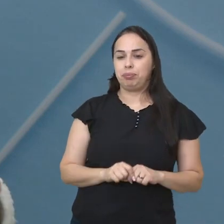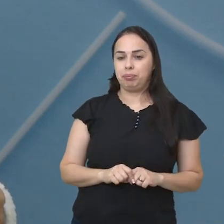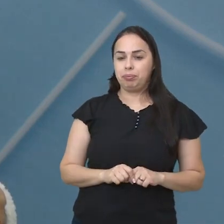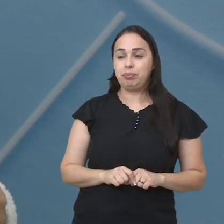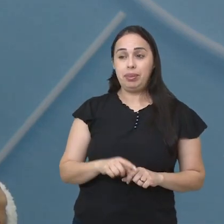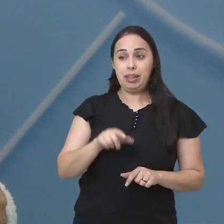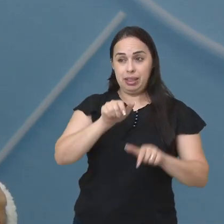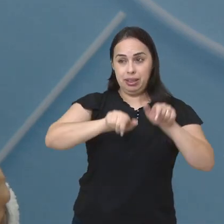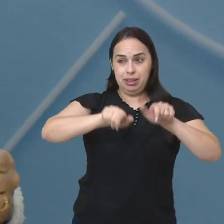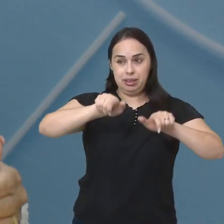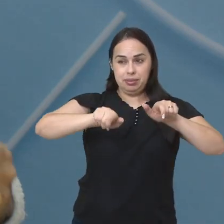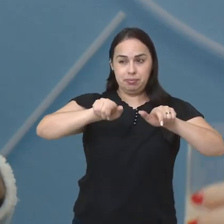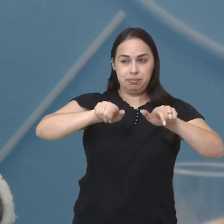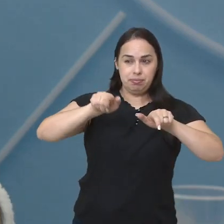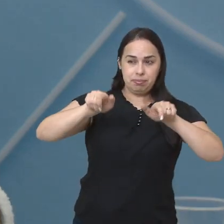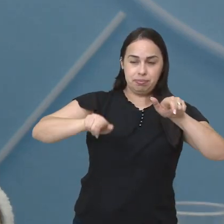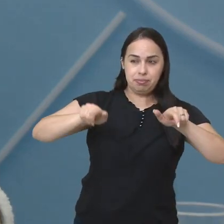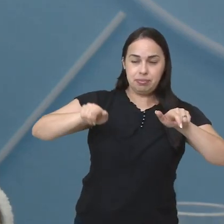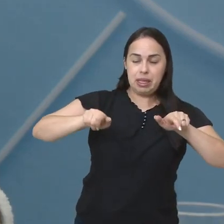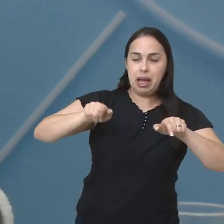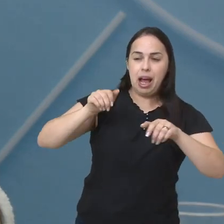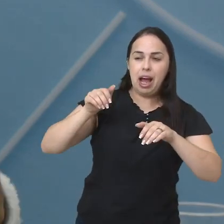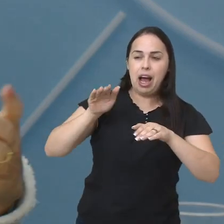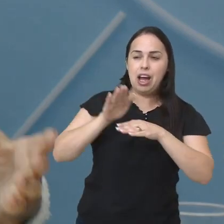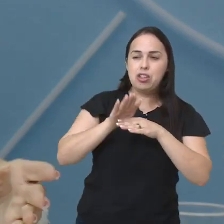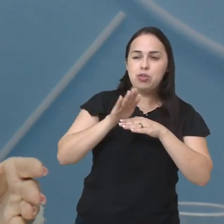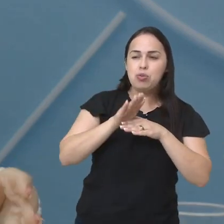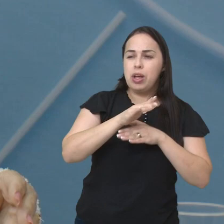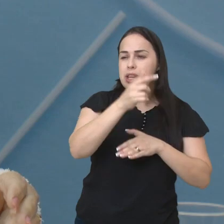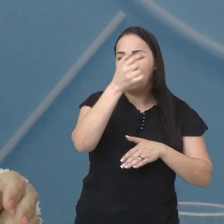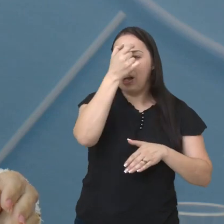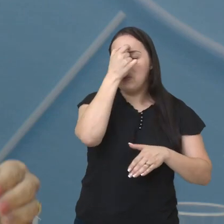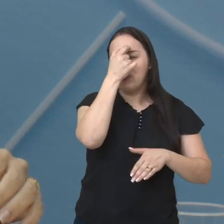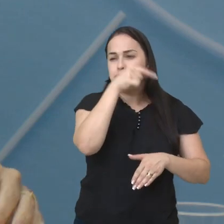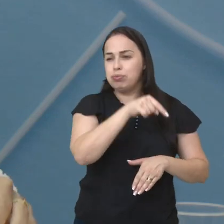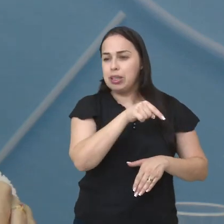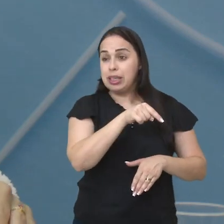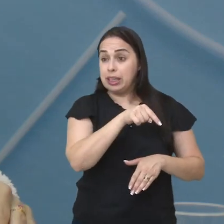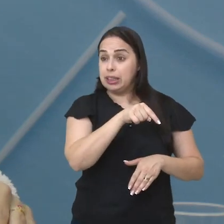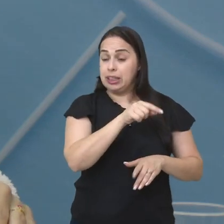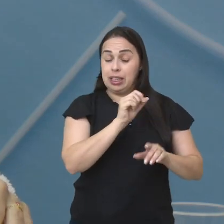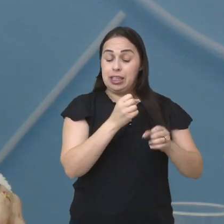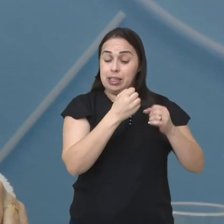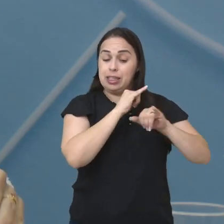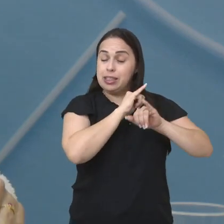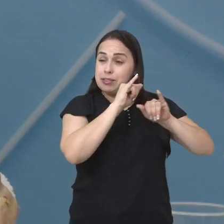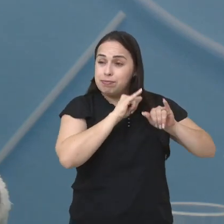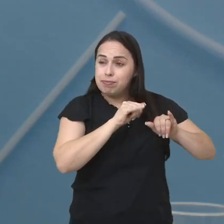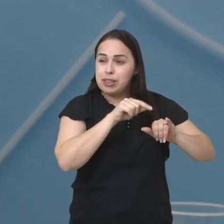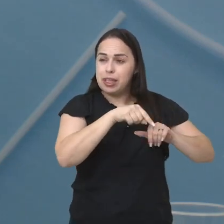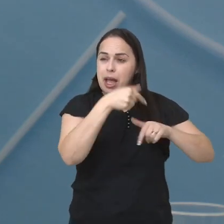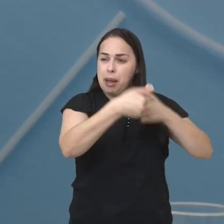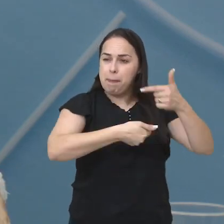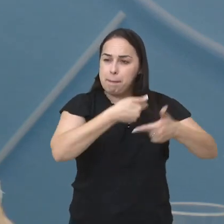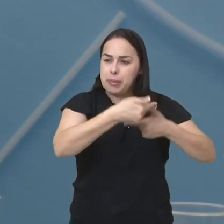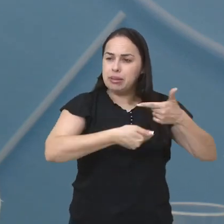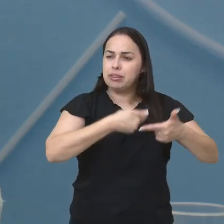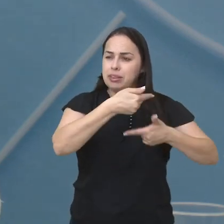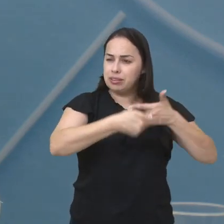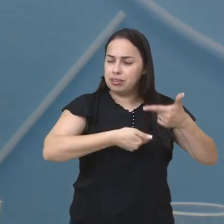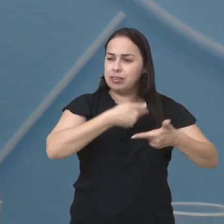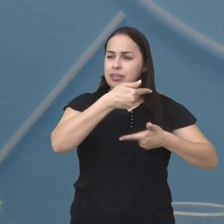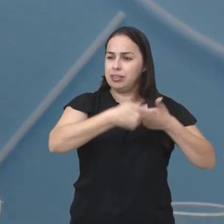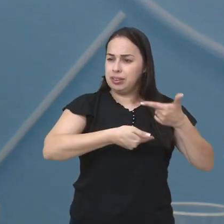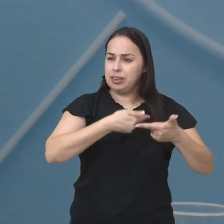acabam ajudando nessa conscientização dessas mães, a importância do trabalho dessas mães dentro